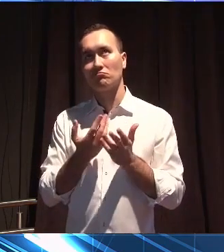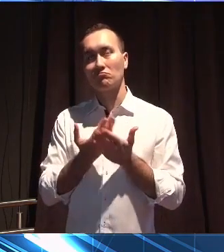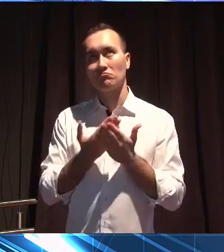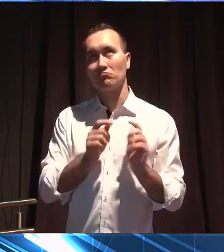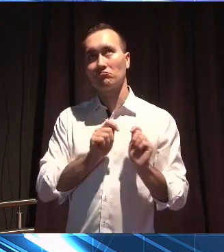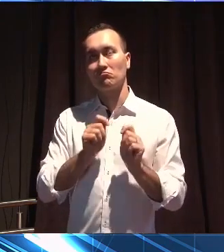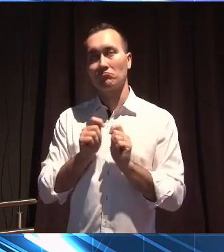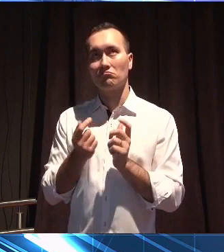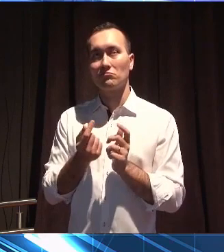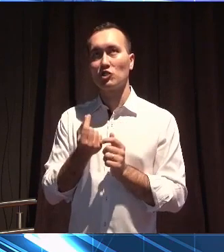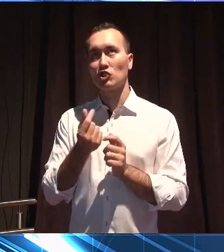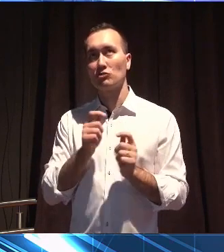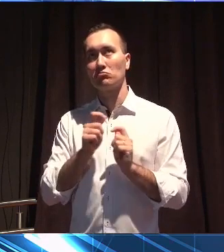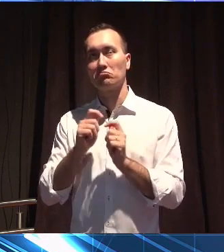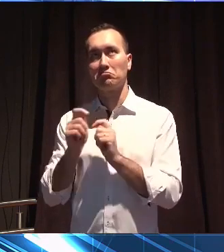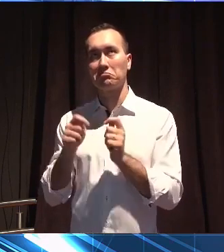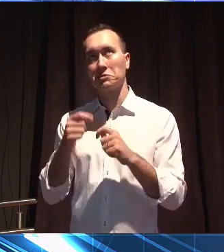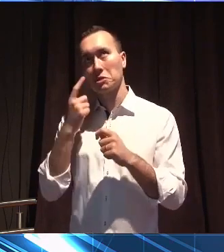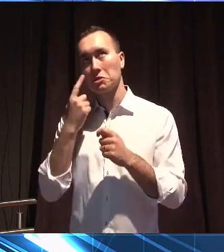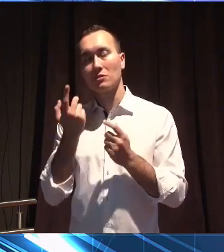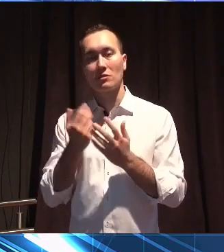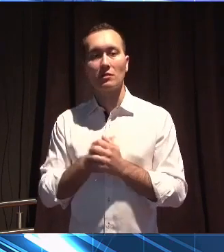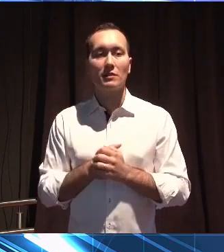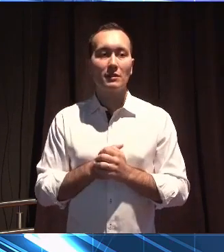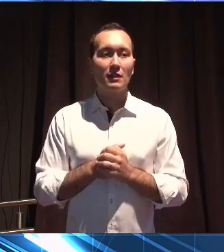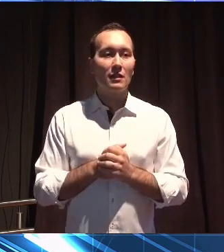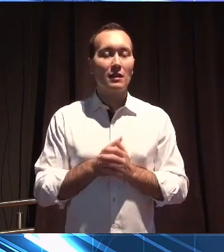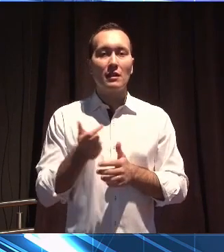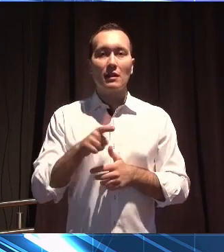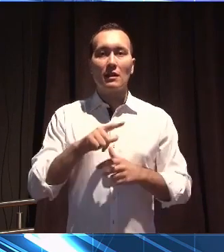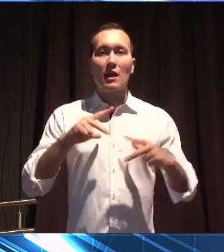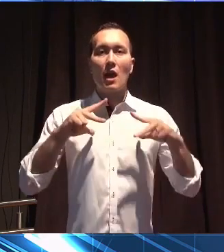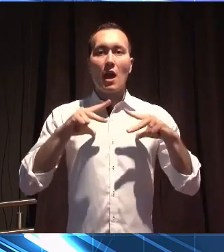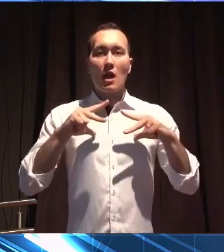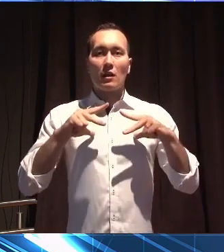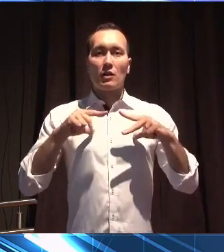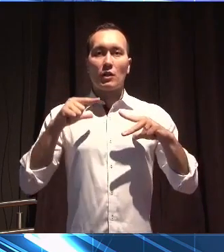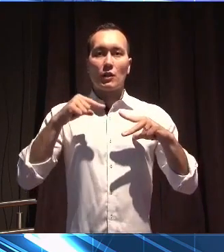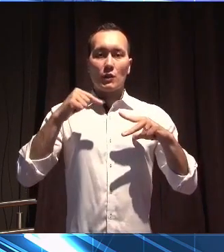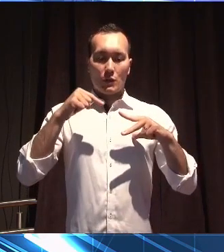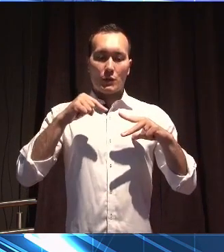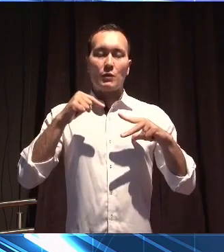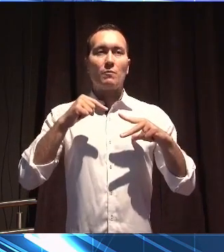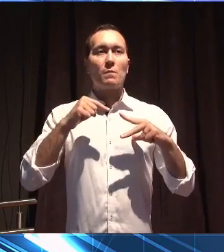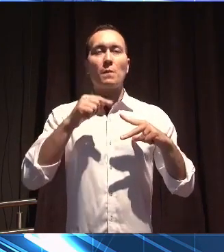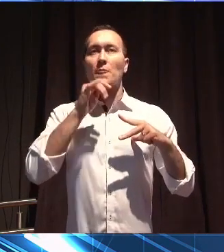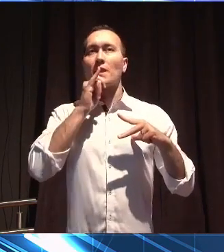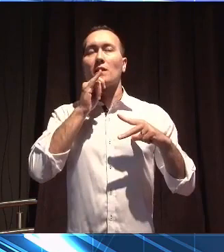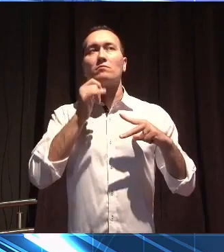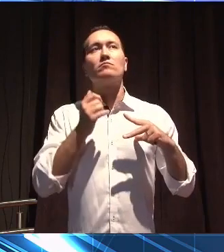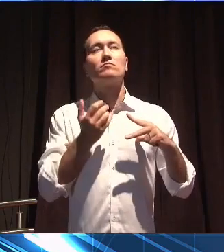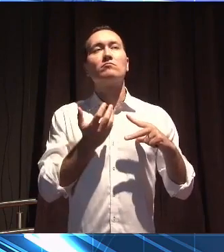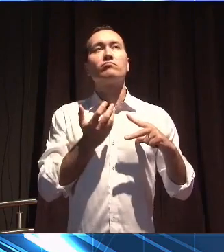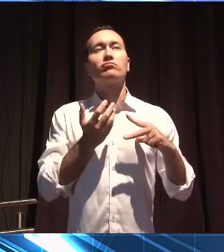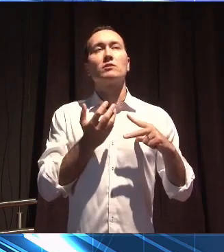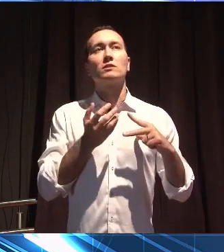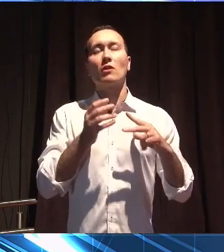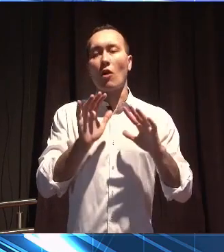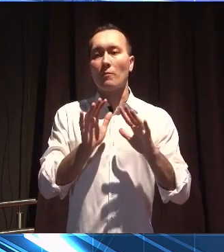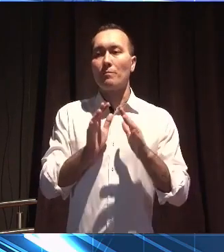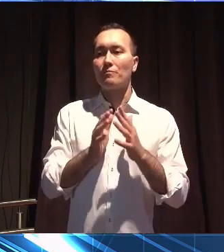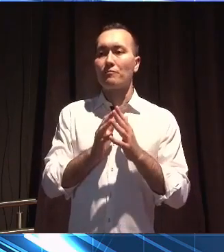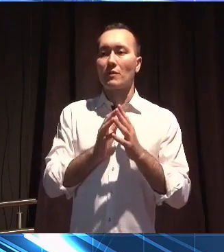coloco, e foi por onde eu falei que eu ia expandir o ponto da privacidade, da neuroprivacidade, não só estritamente a dados coletados de maneira de